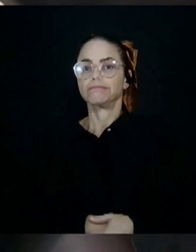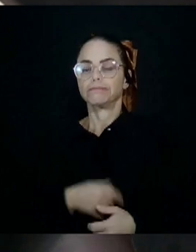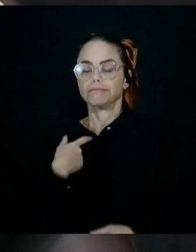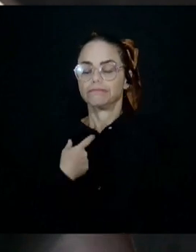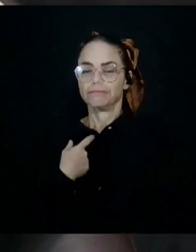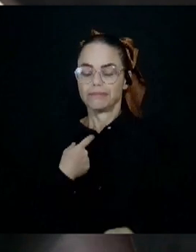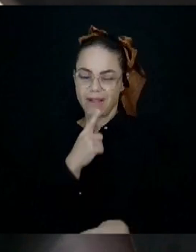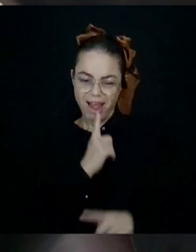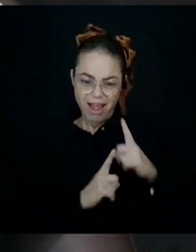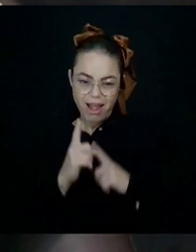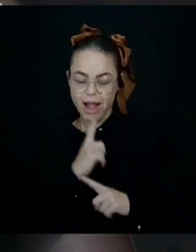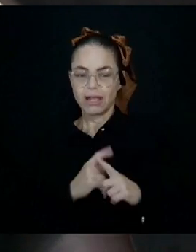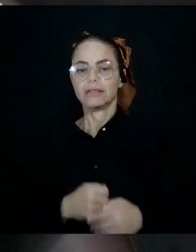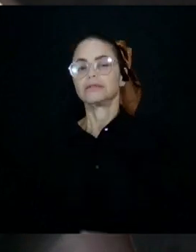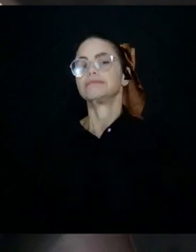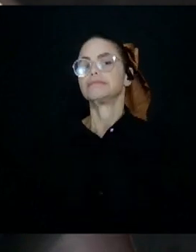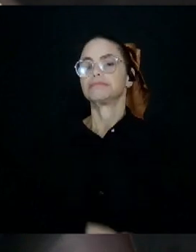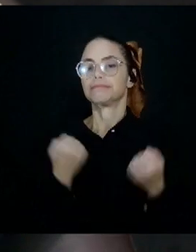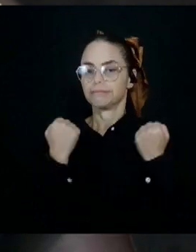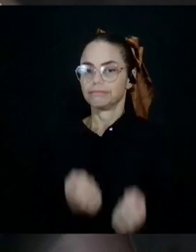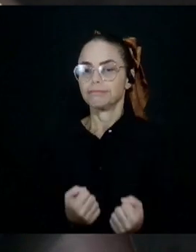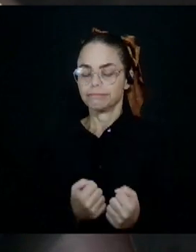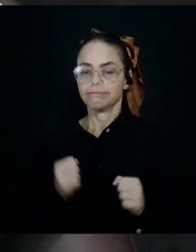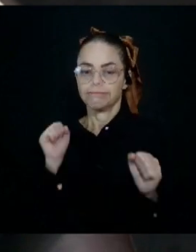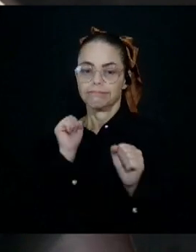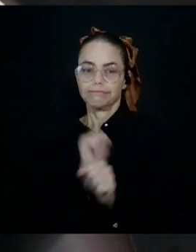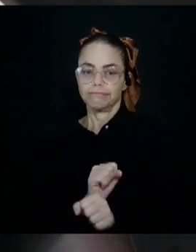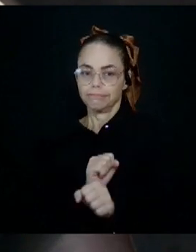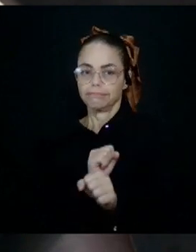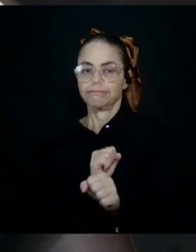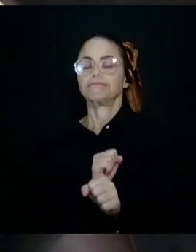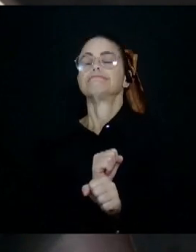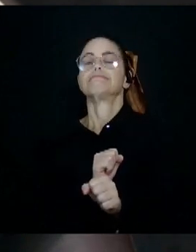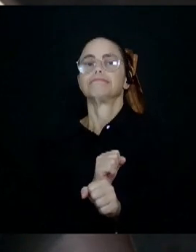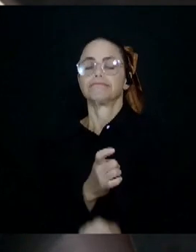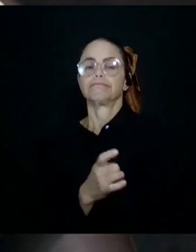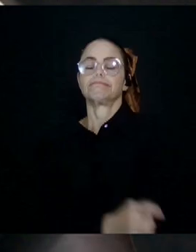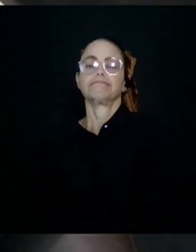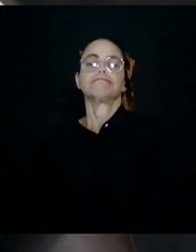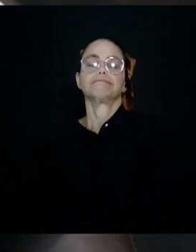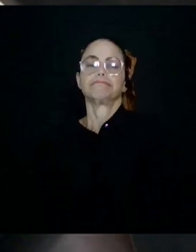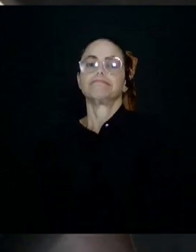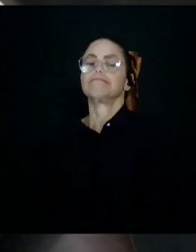muito pesado, ela paralisa, né, ela paralisa. Então,